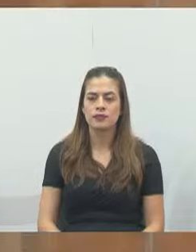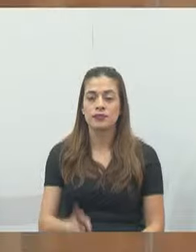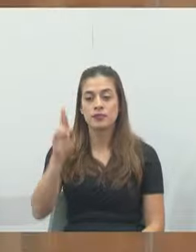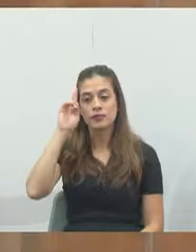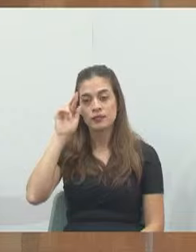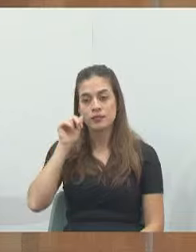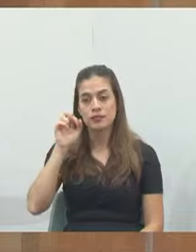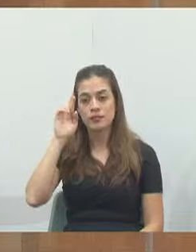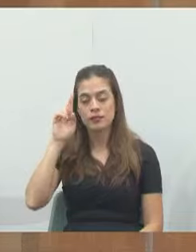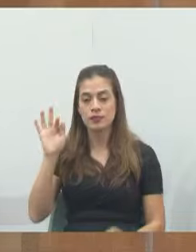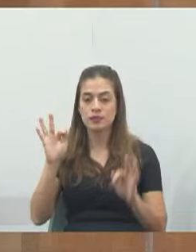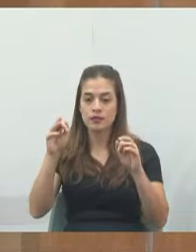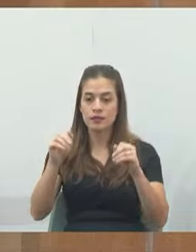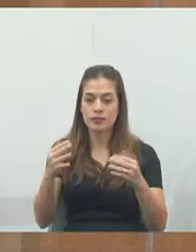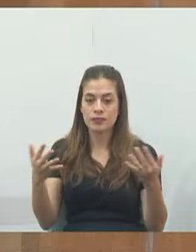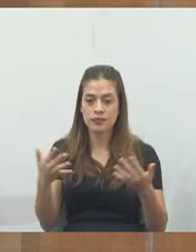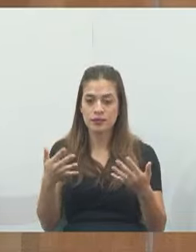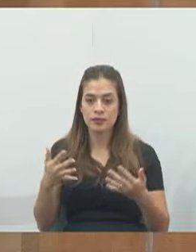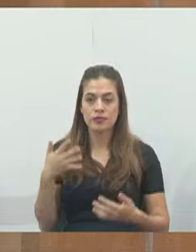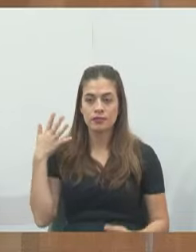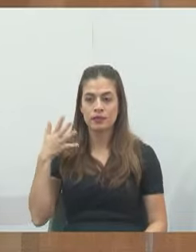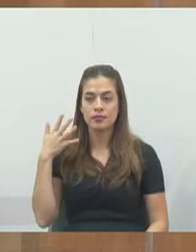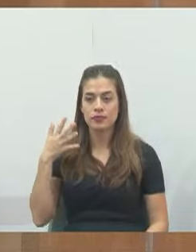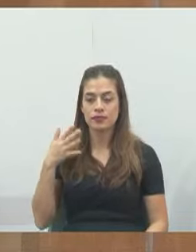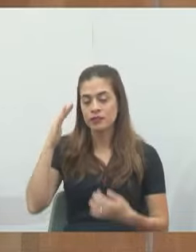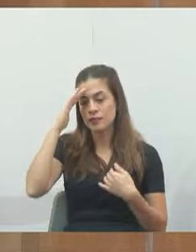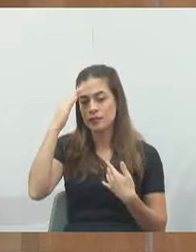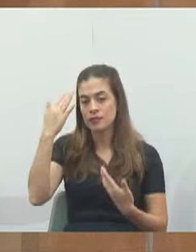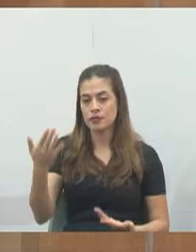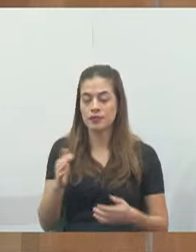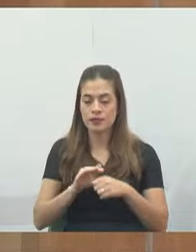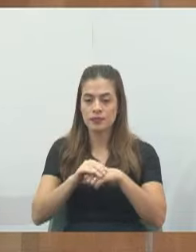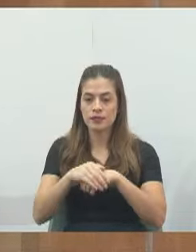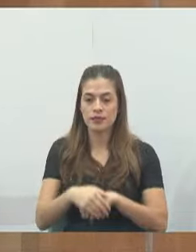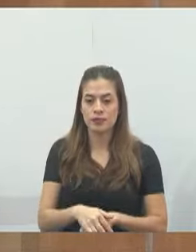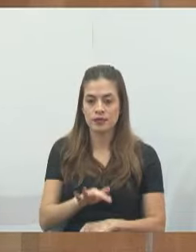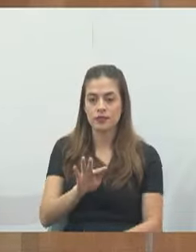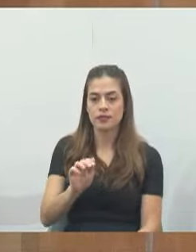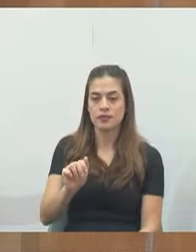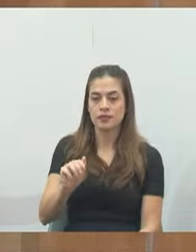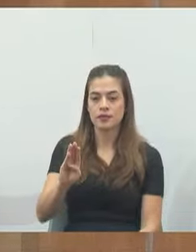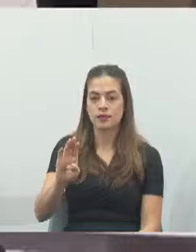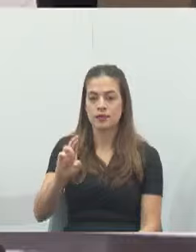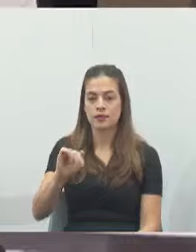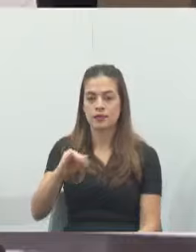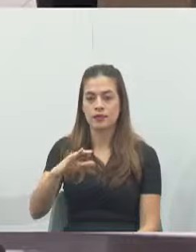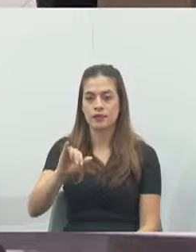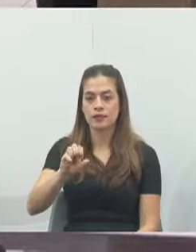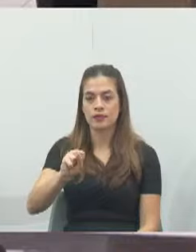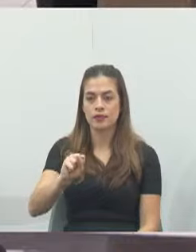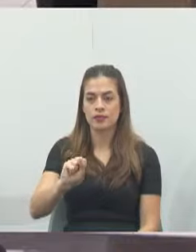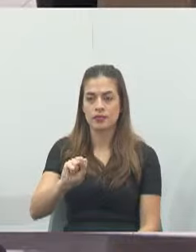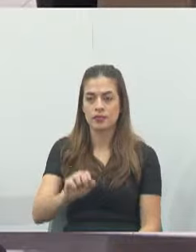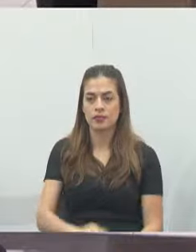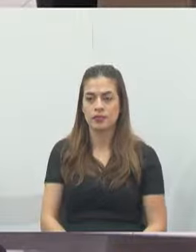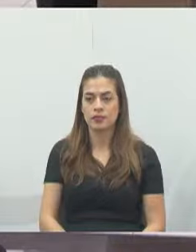Senhoras e senhores, por fim, vamos então ouvir o homenageado desta noite, Fabrício Stipe.